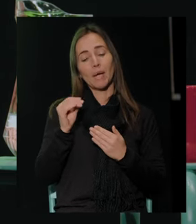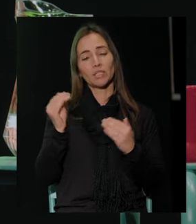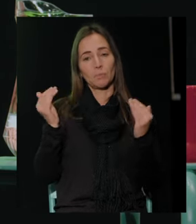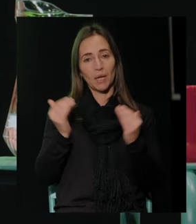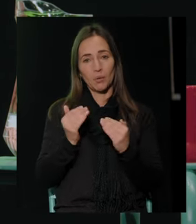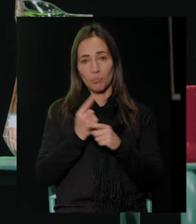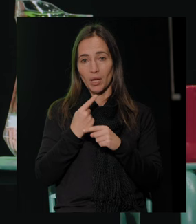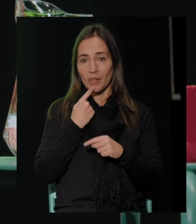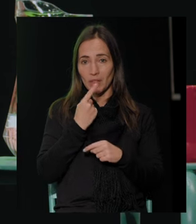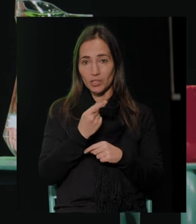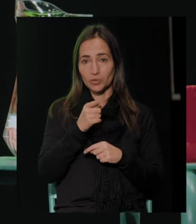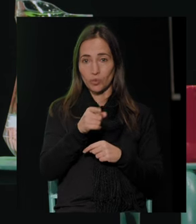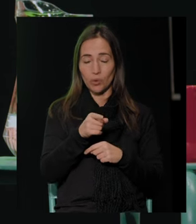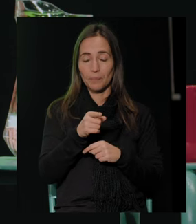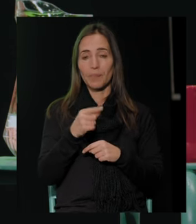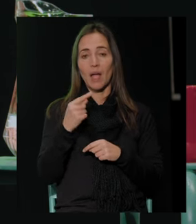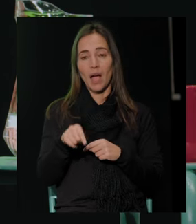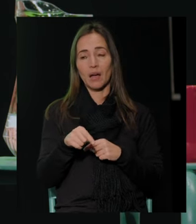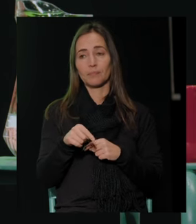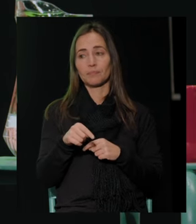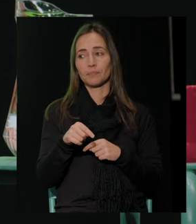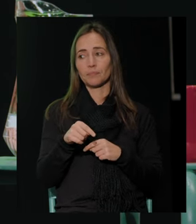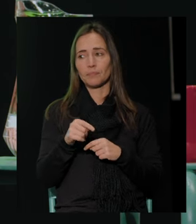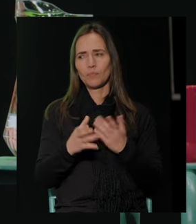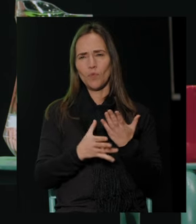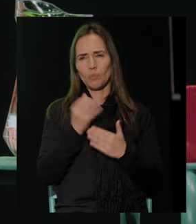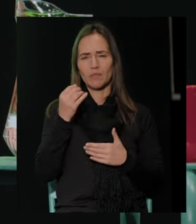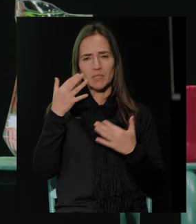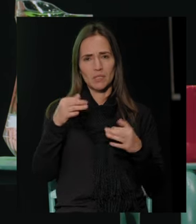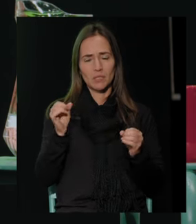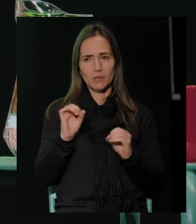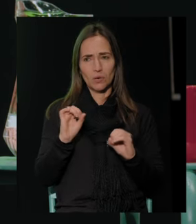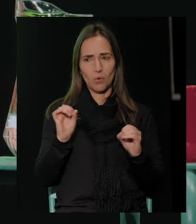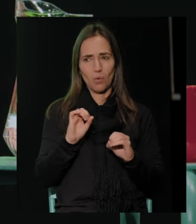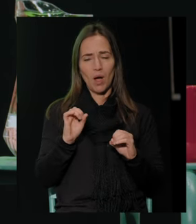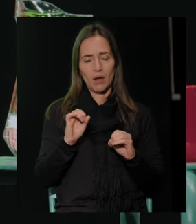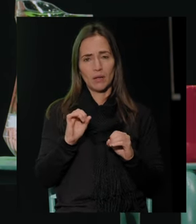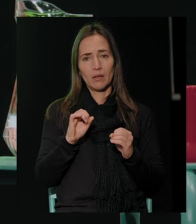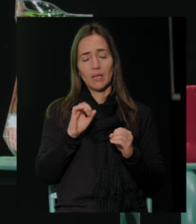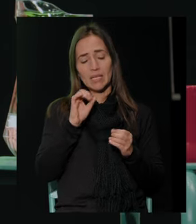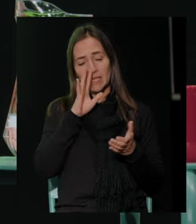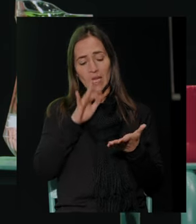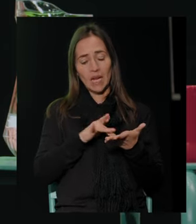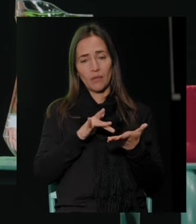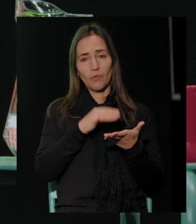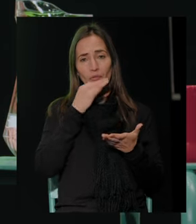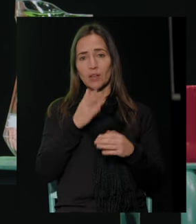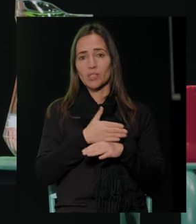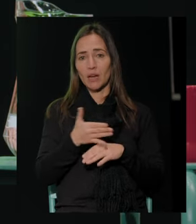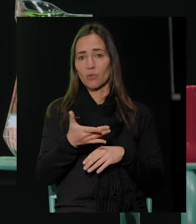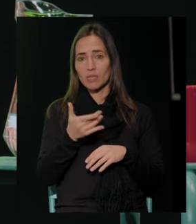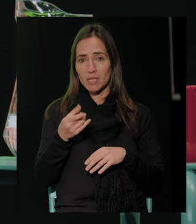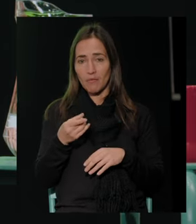É tu dizeres, e há uma cooperativa, nem tenho a certeza se falo aqui no livro, mas do século XIX, nos Estados Unidos, que era a